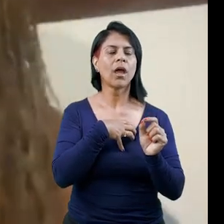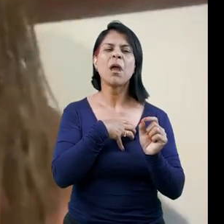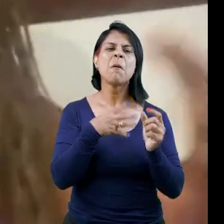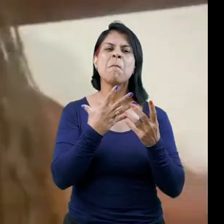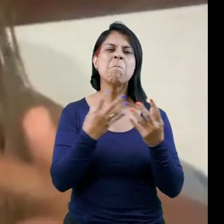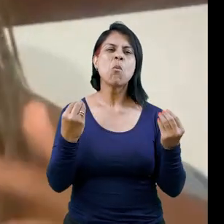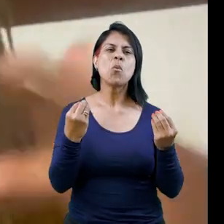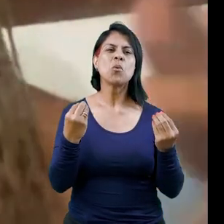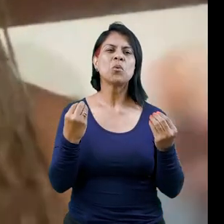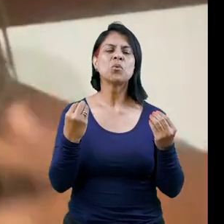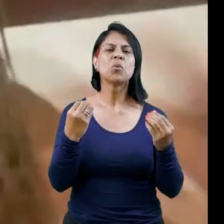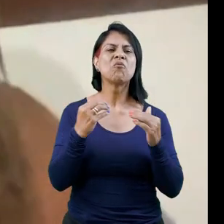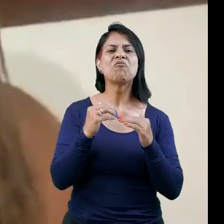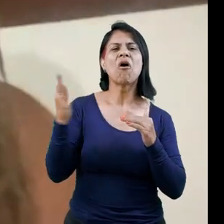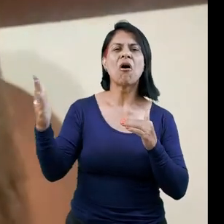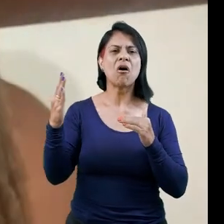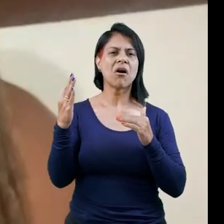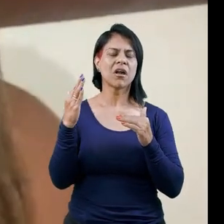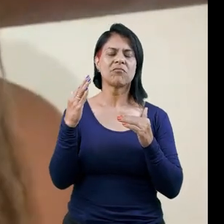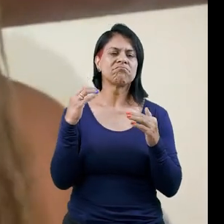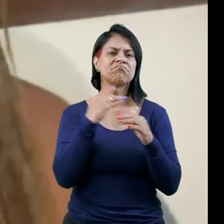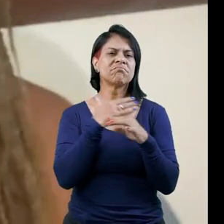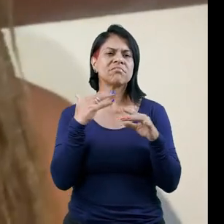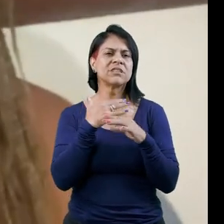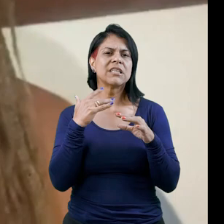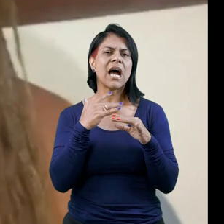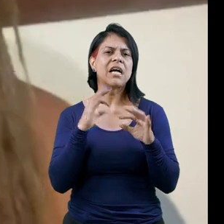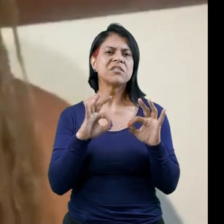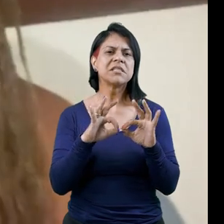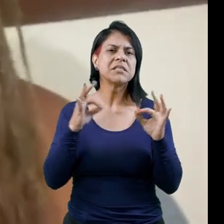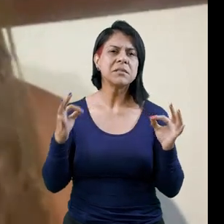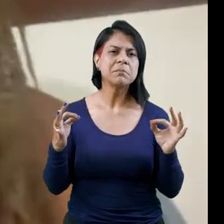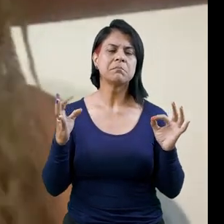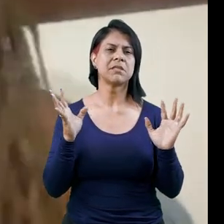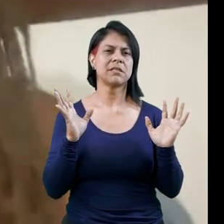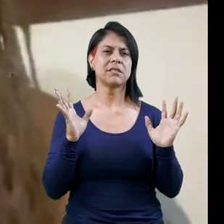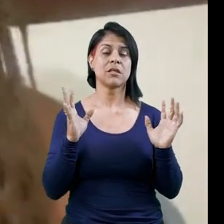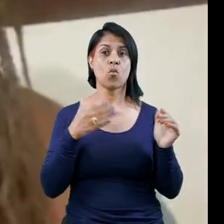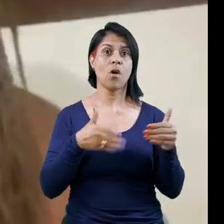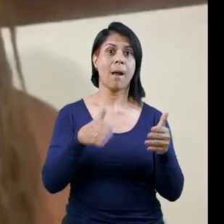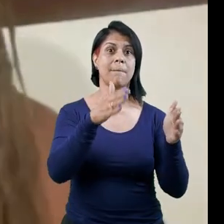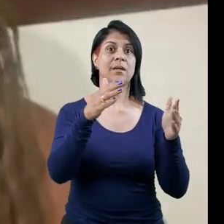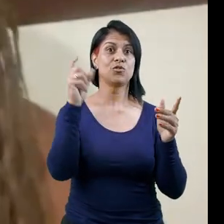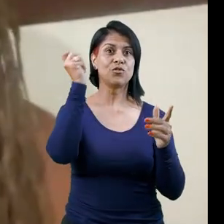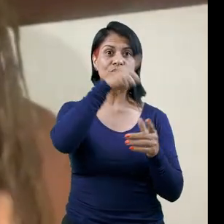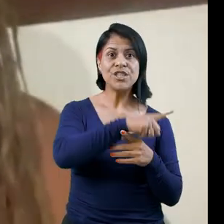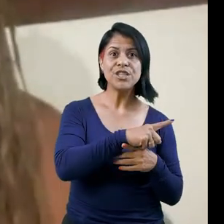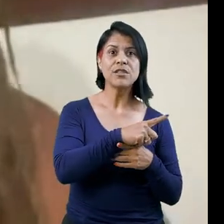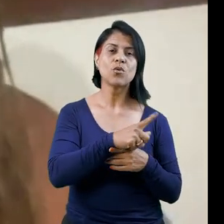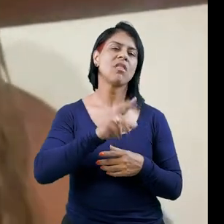periférica, assim, por meios tidos como periféricos, por caminhos meio tortuosos, assim, nada